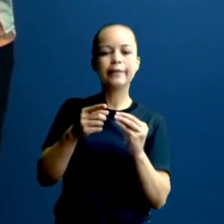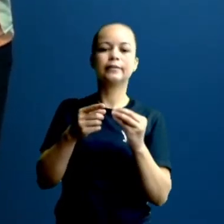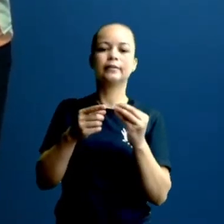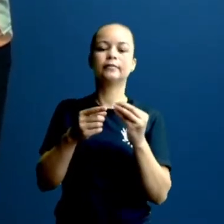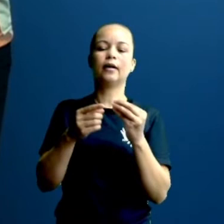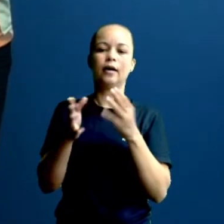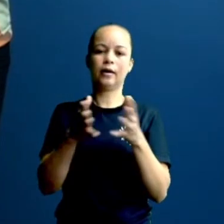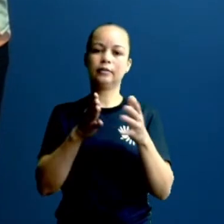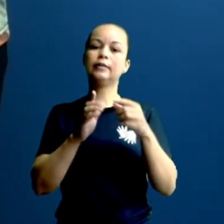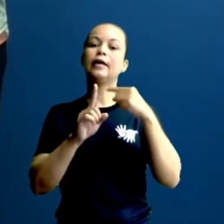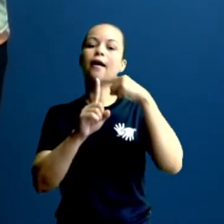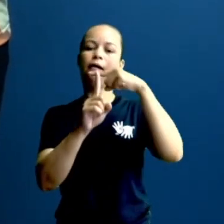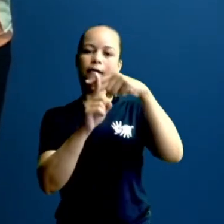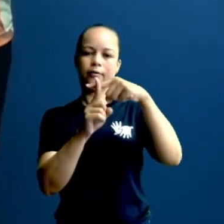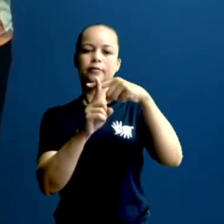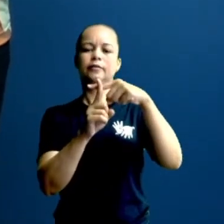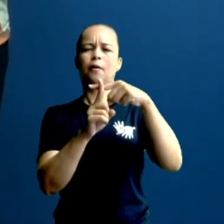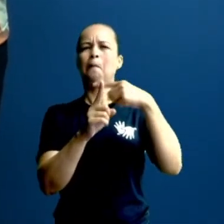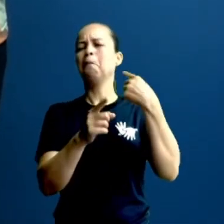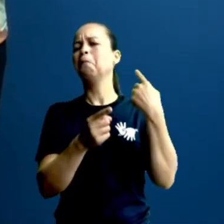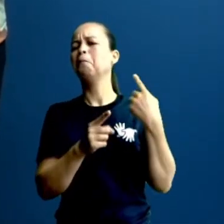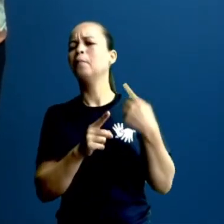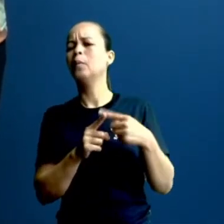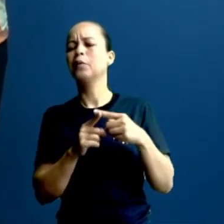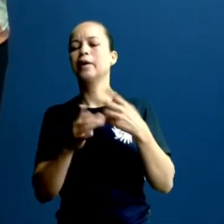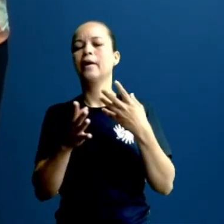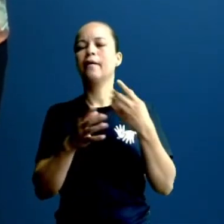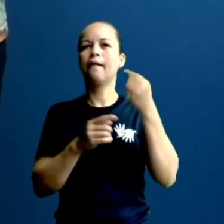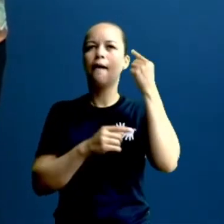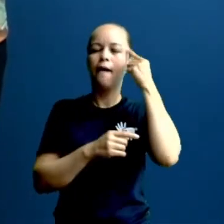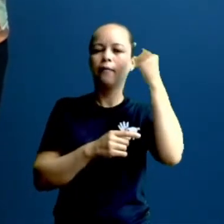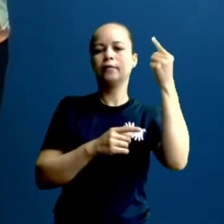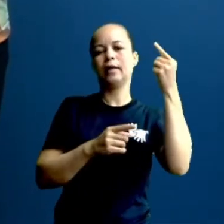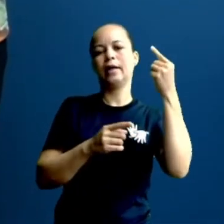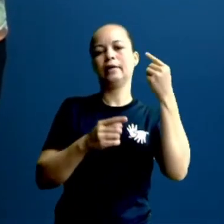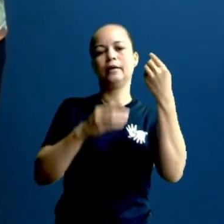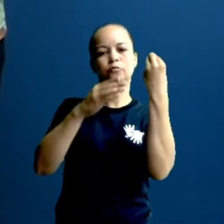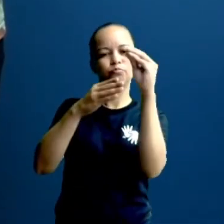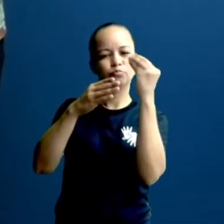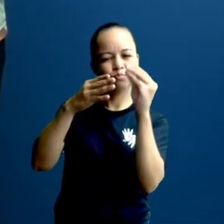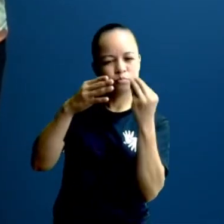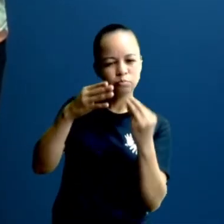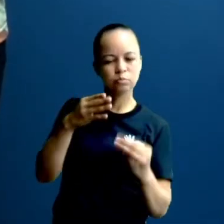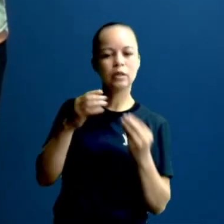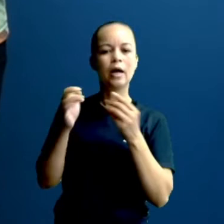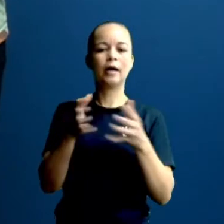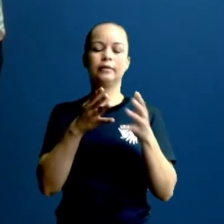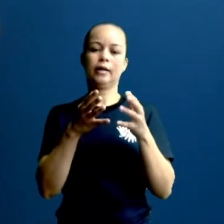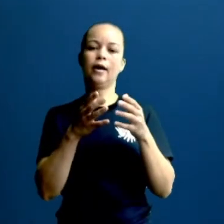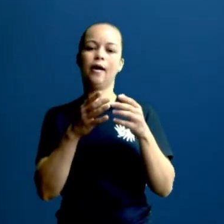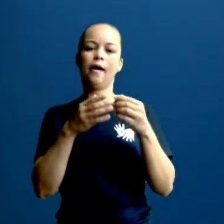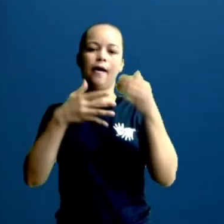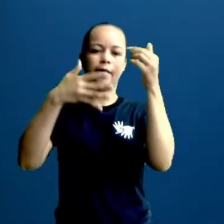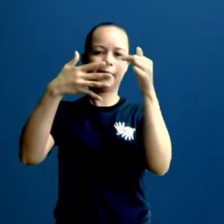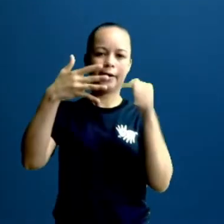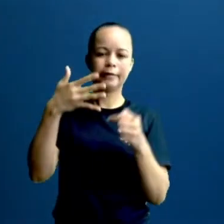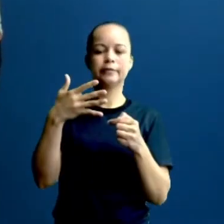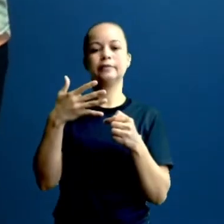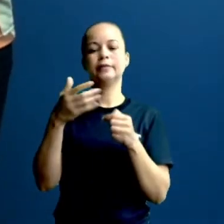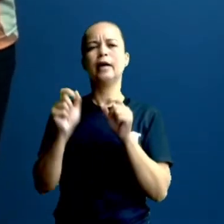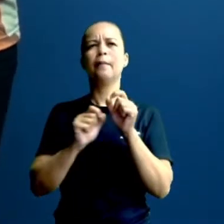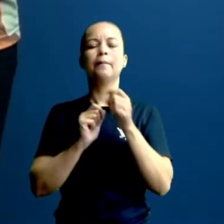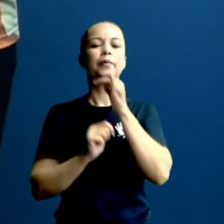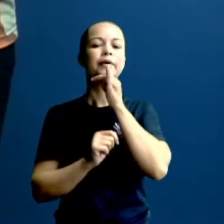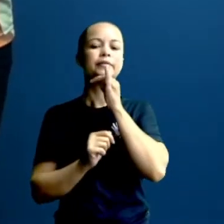ideia de adição. Por que a ideia de acrescentar? Ela traz a ideia da sequência da reta numérica. Por exemplo, ele diz